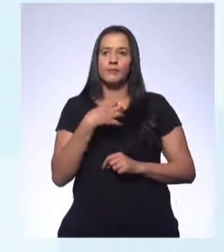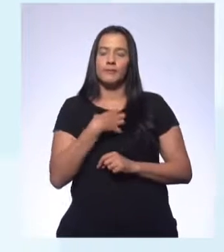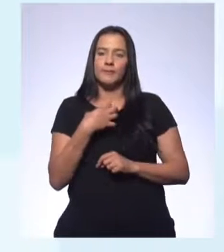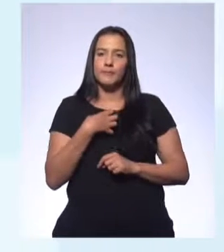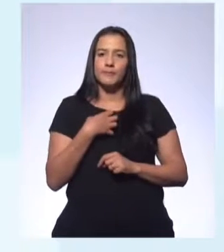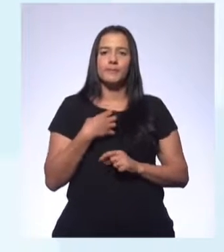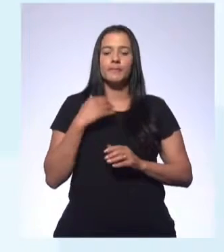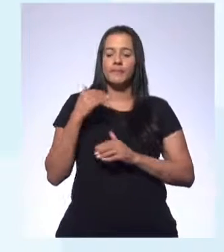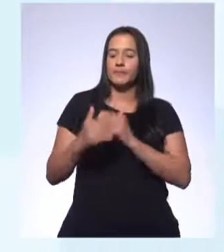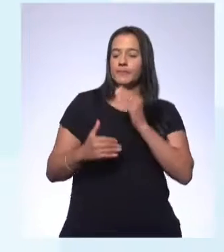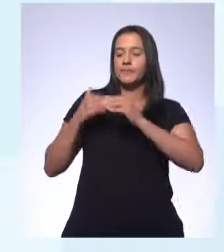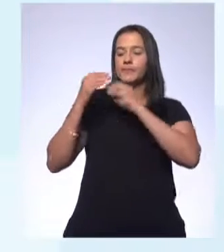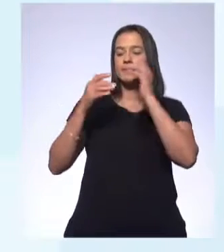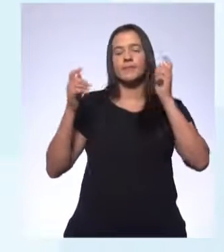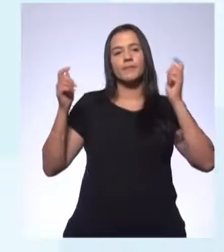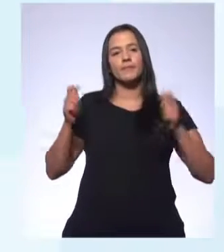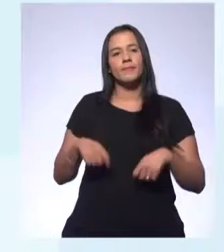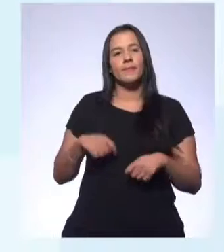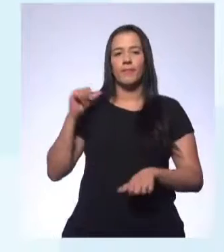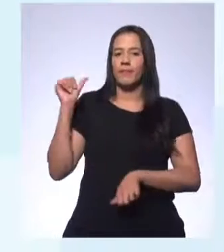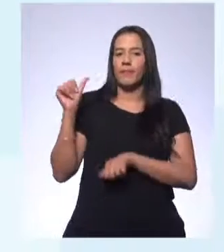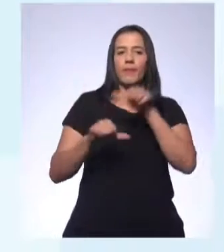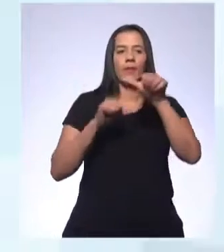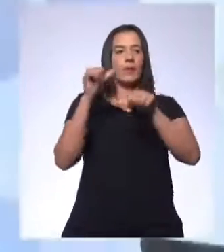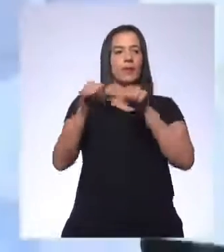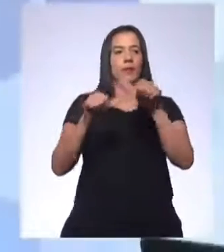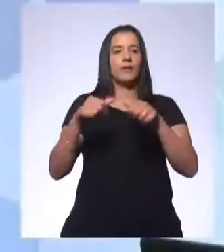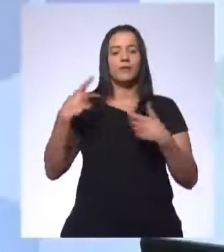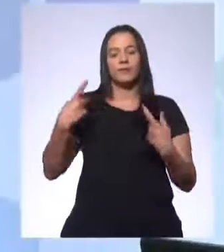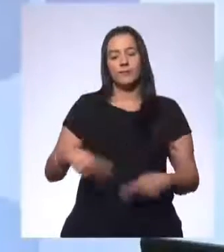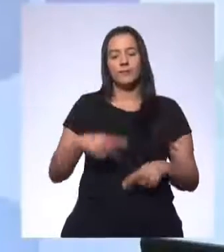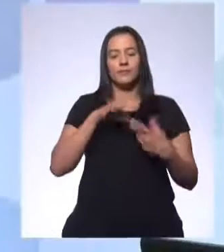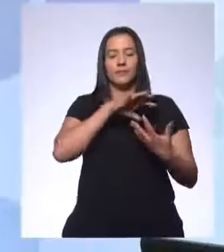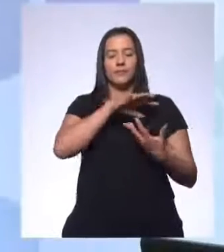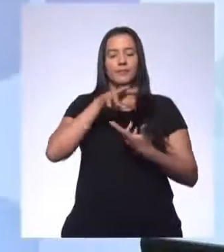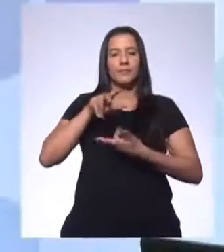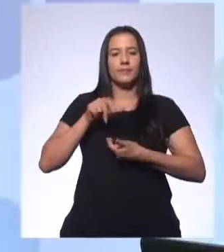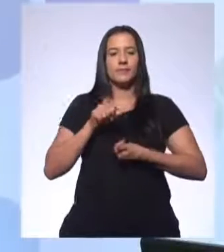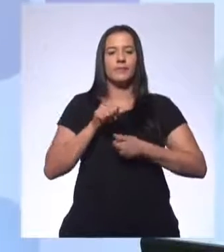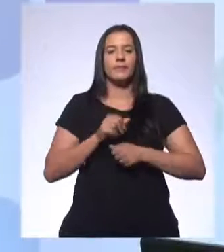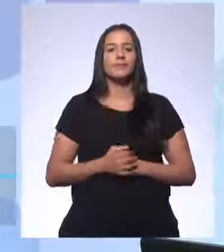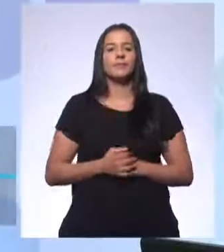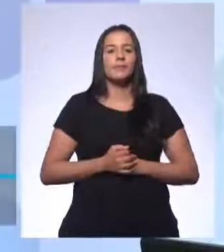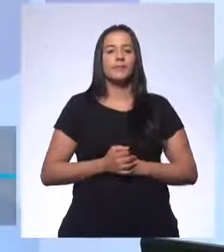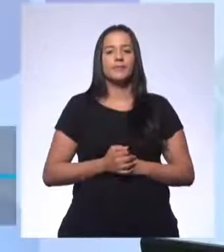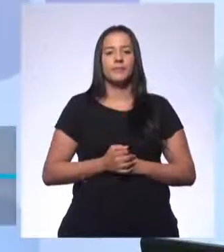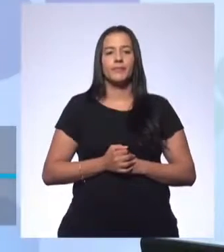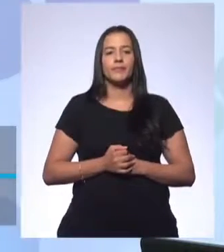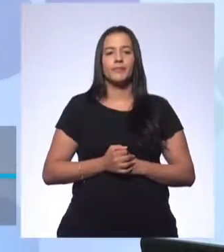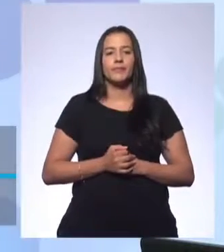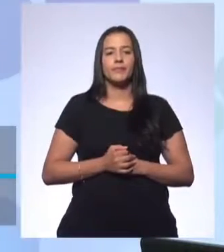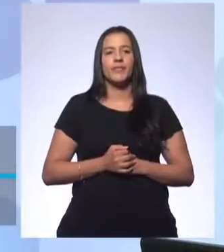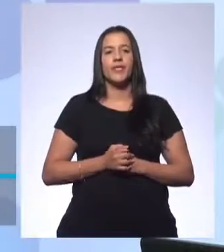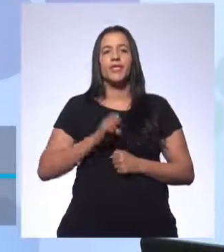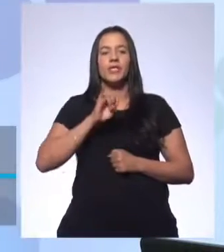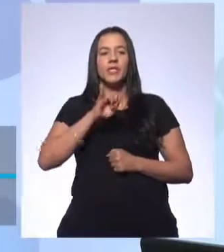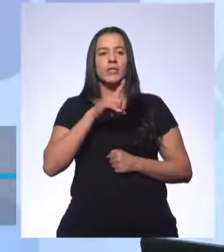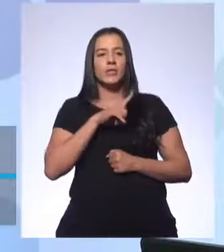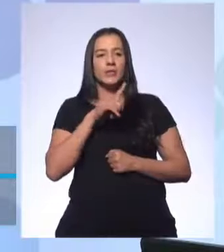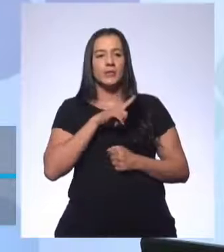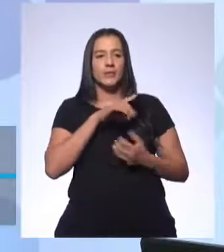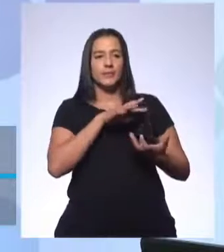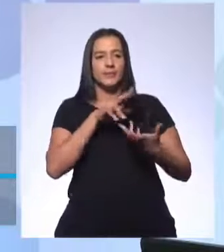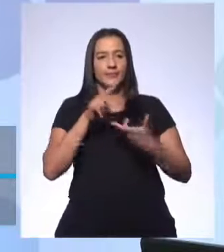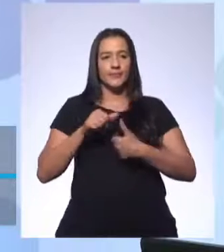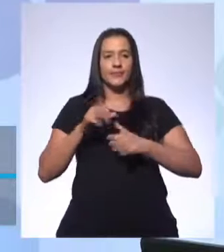dessa evolução podem gerar no nosso planeta. Quer dizer, o que isso tem a ver aí com o nosso planeta? Se tem alguma coisa, é evidente que tem, porque a gente